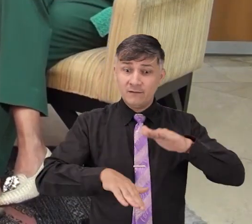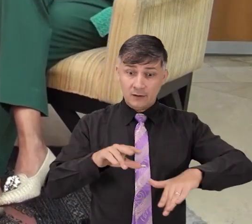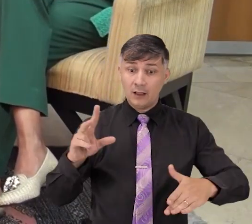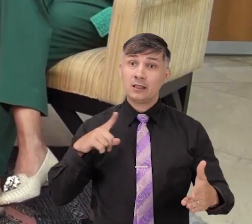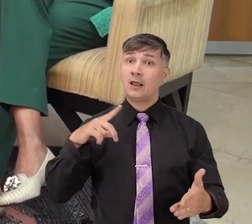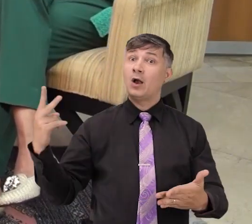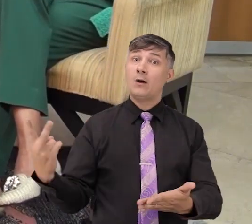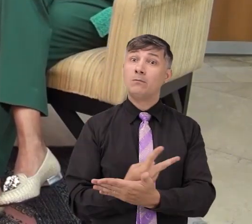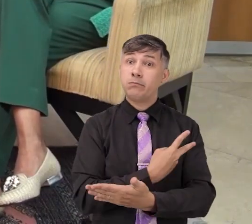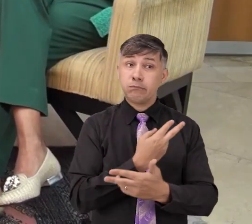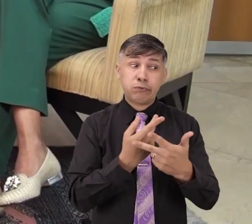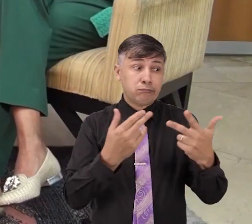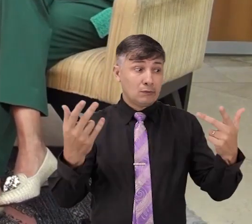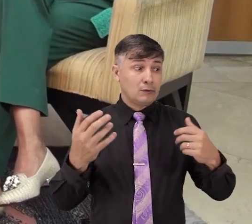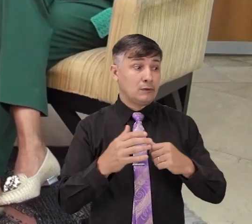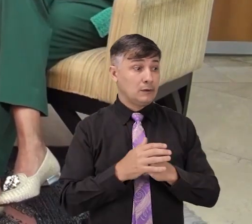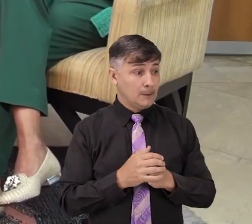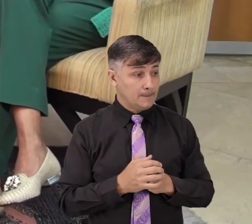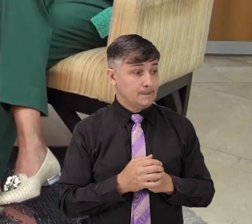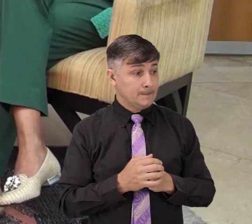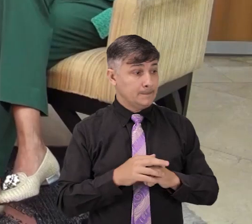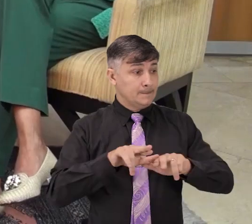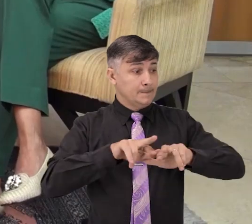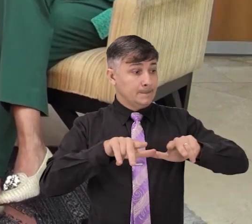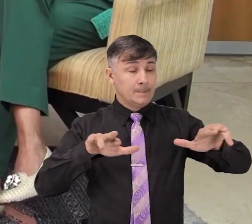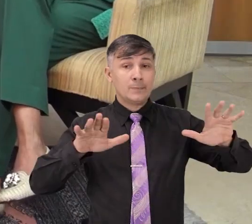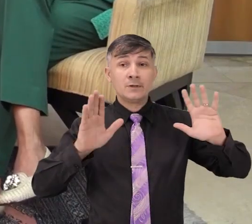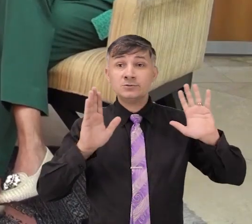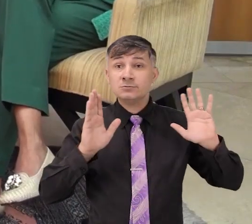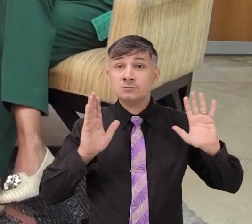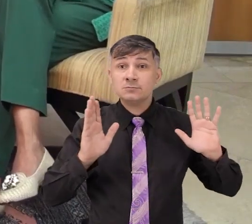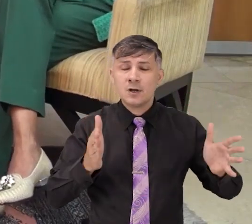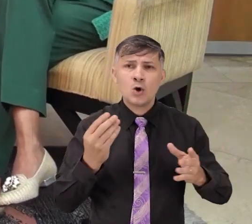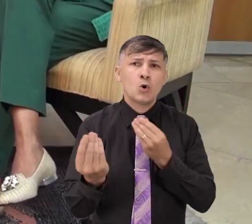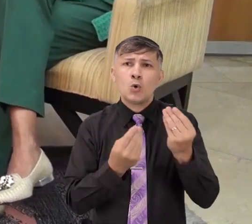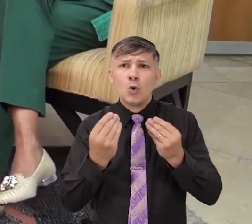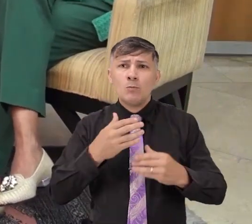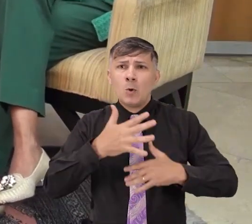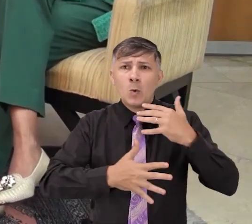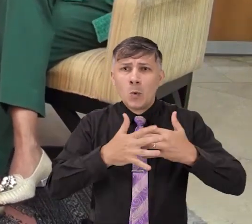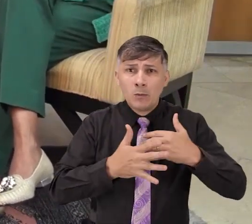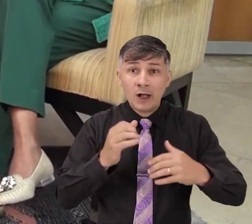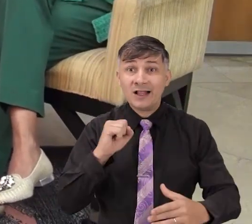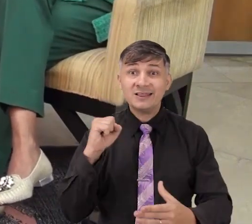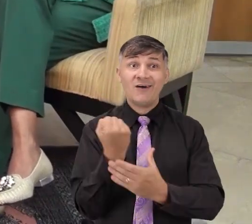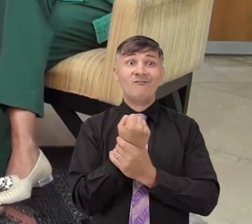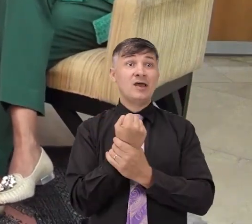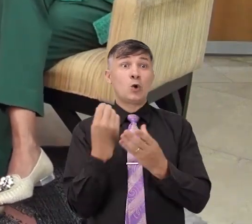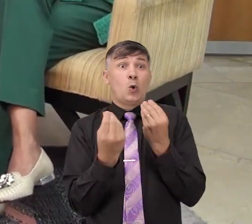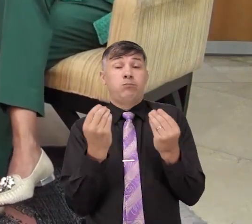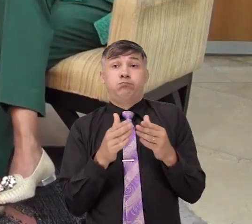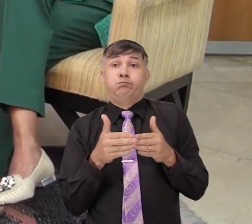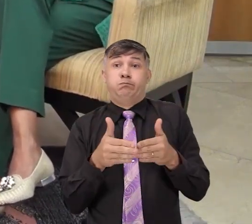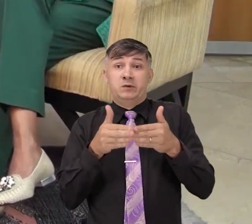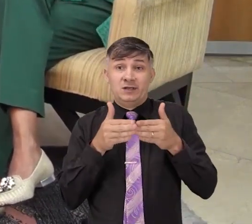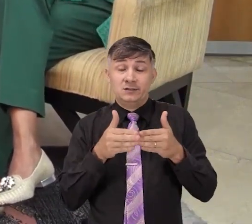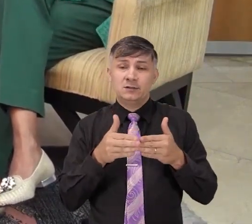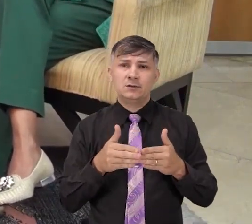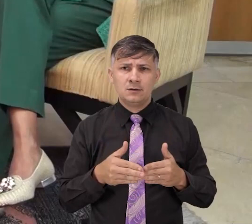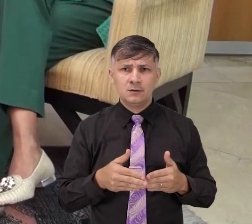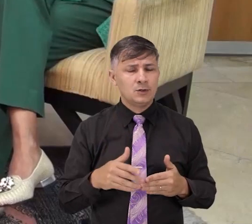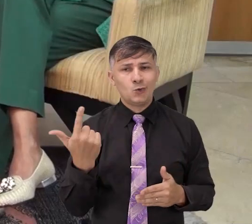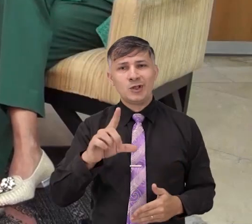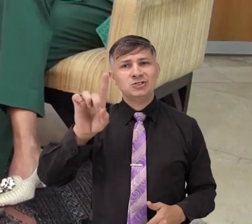umas situações horrorosas. Que a gente fica até assim, poxa, mas como é que o camarada... O sim, mas ampla defesa é direito fundamental. Mas tem direito